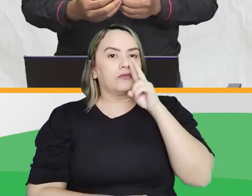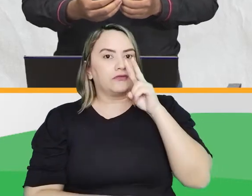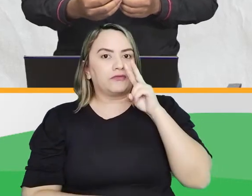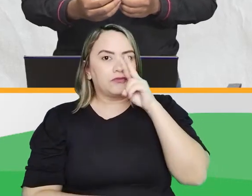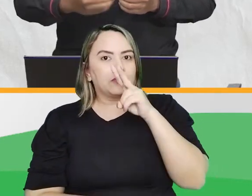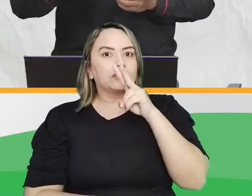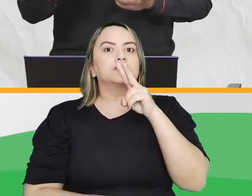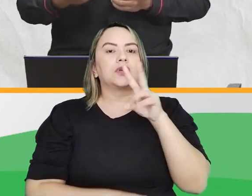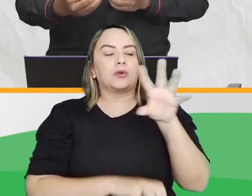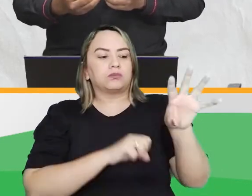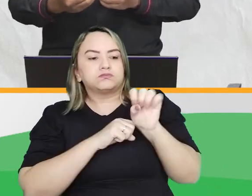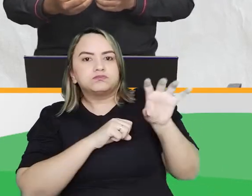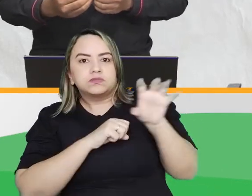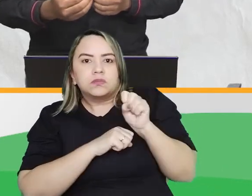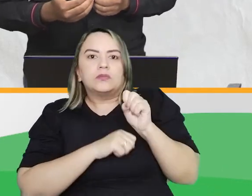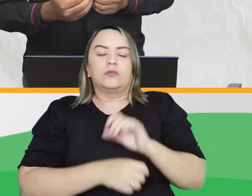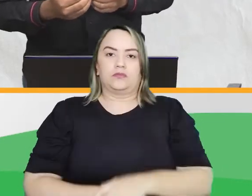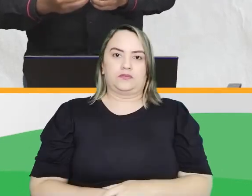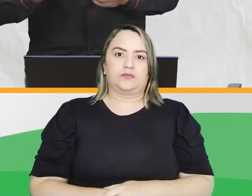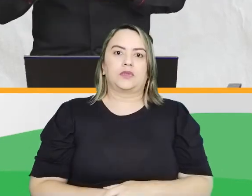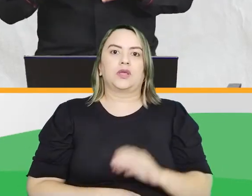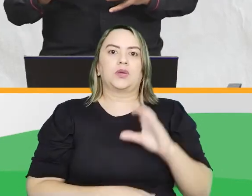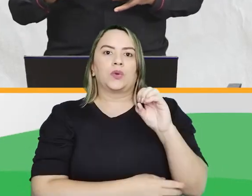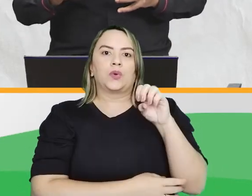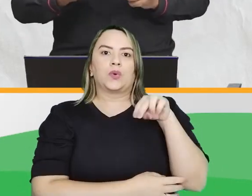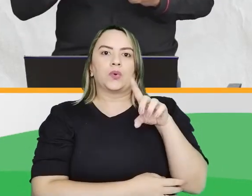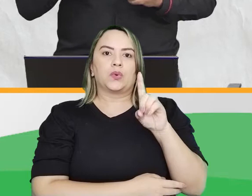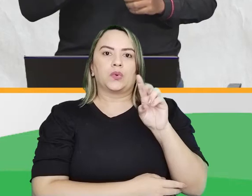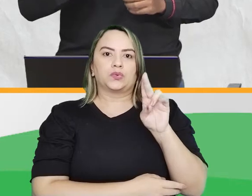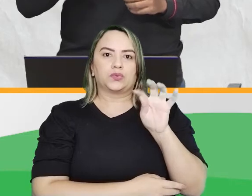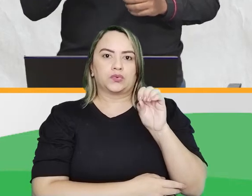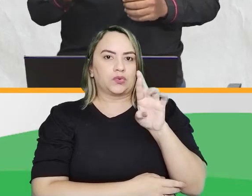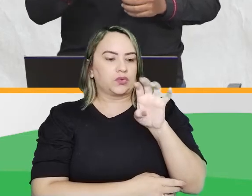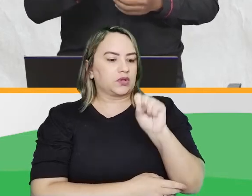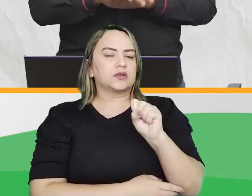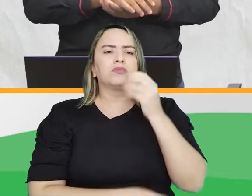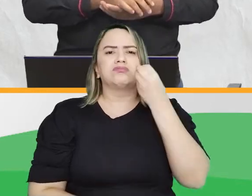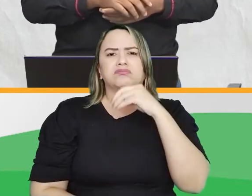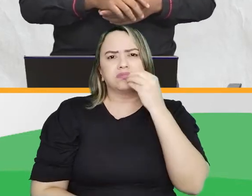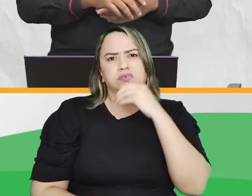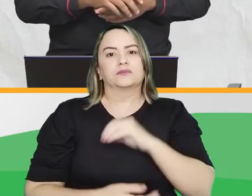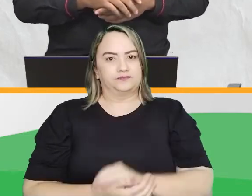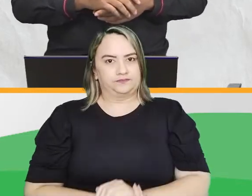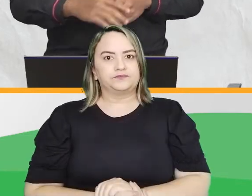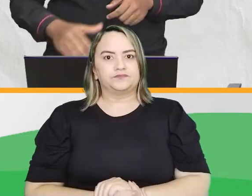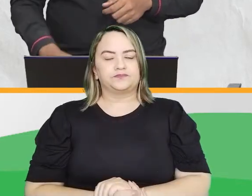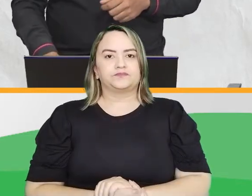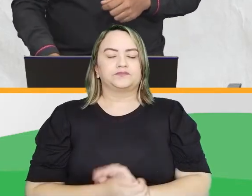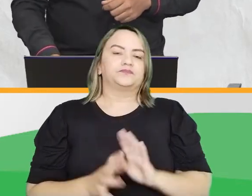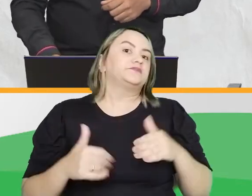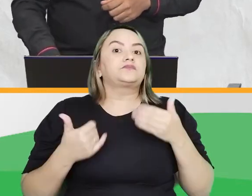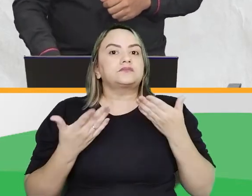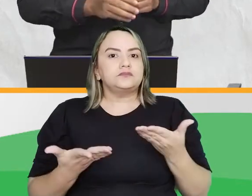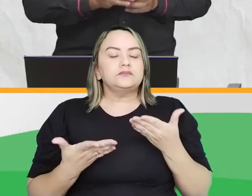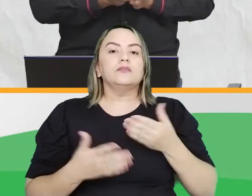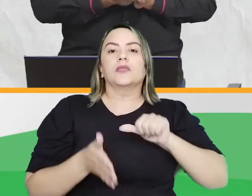atrativa. Então, quando você trabalha com materiais condutores, esses elétrons, eles estão fracamente ligados ao núcleo atômico,